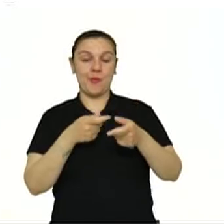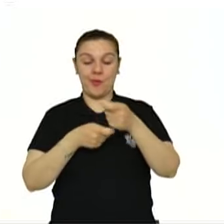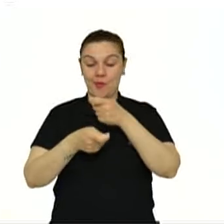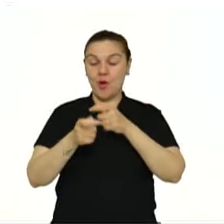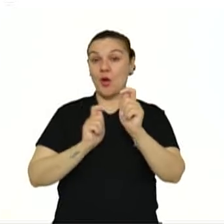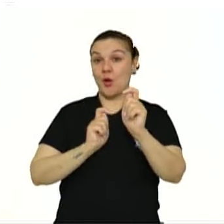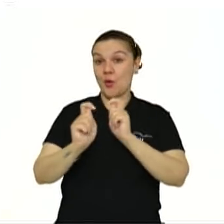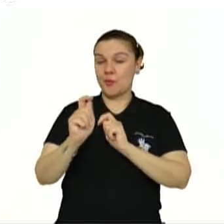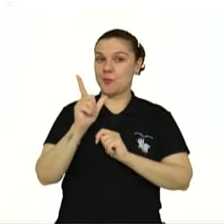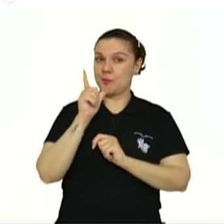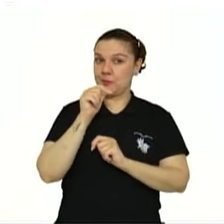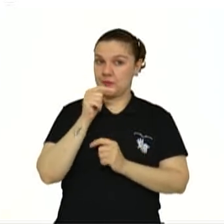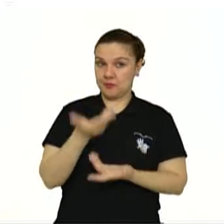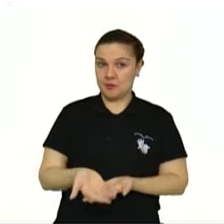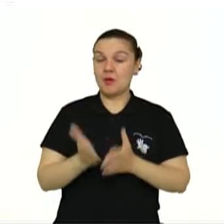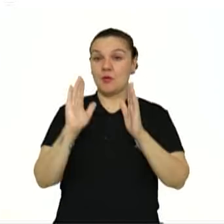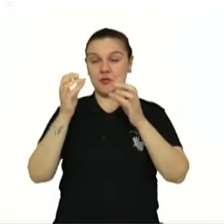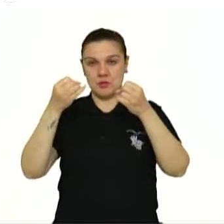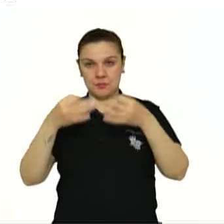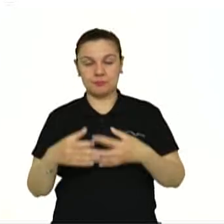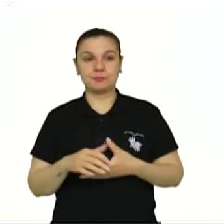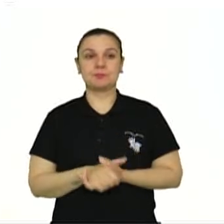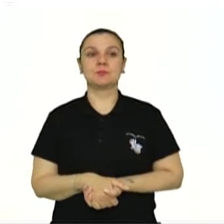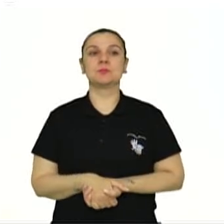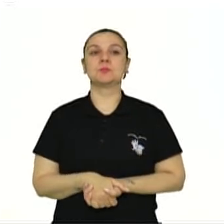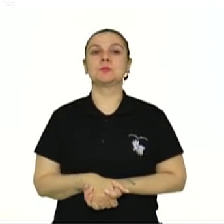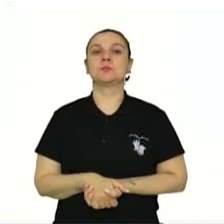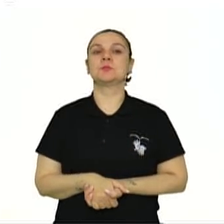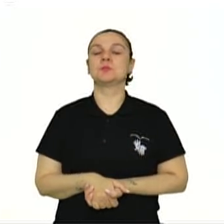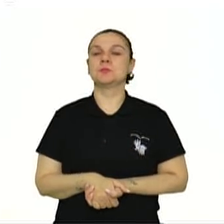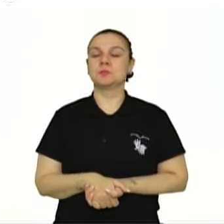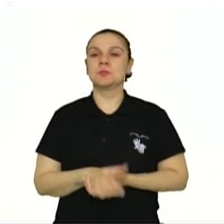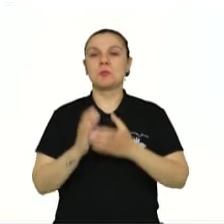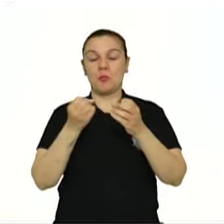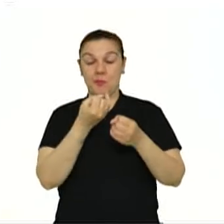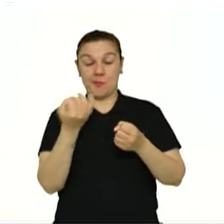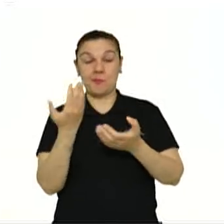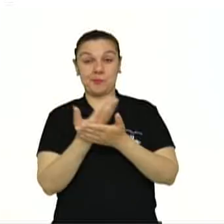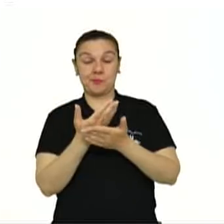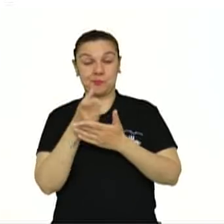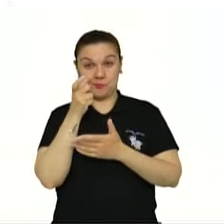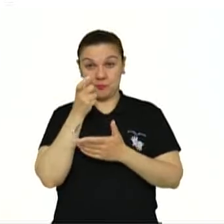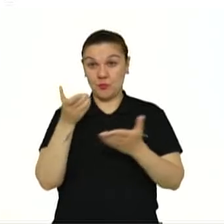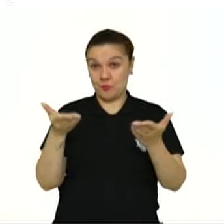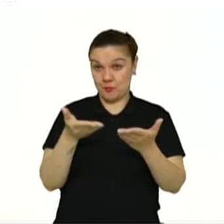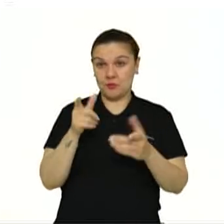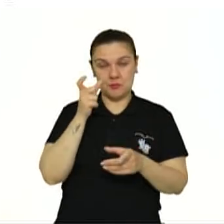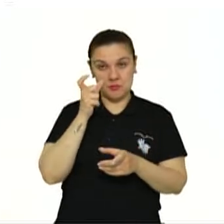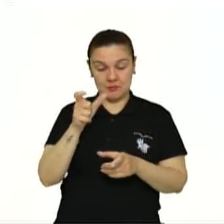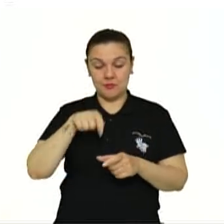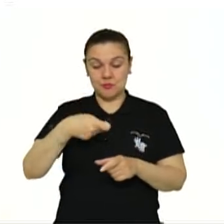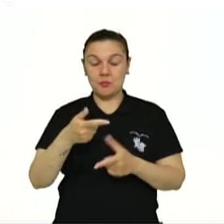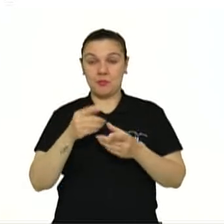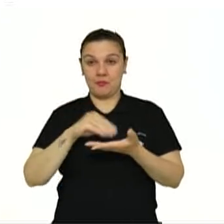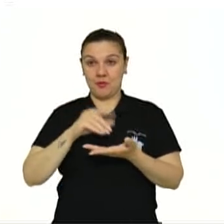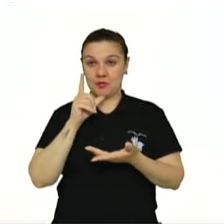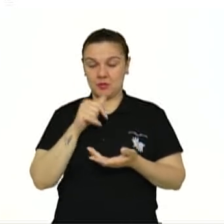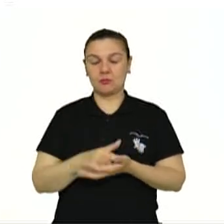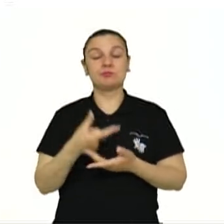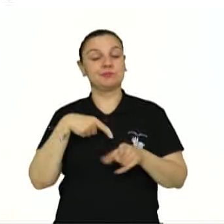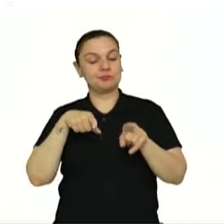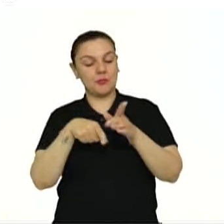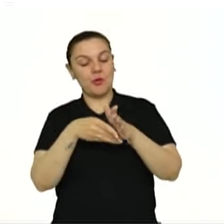da água, por exemplo, né? Que nós já retratamos aí em algumas aulas e também na aula de hoje, os